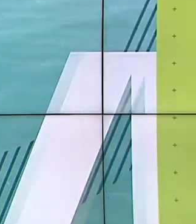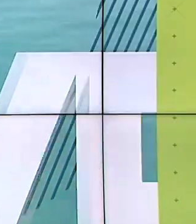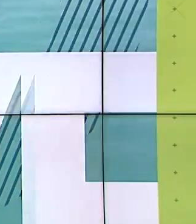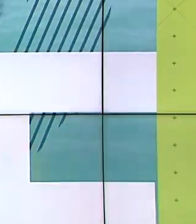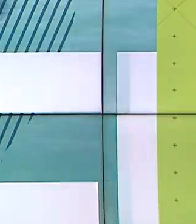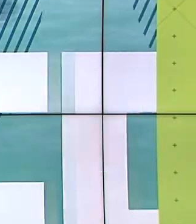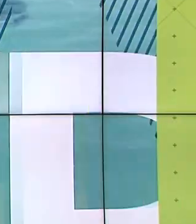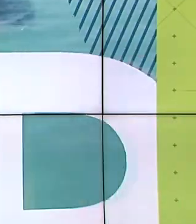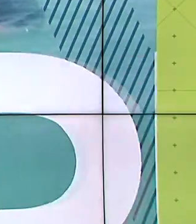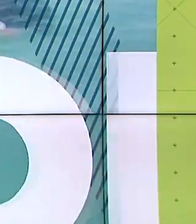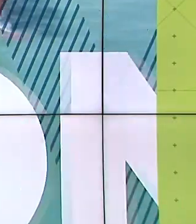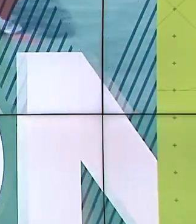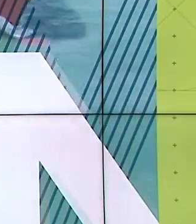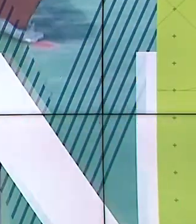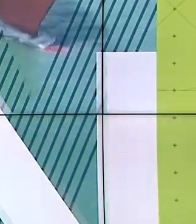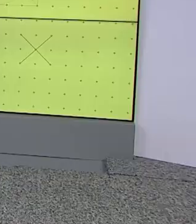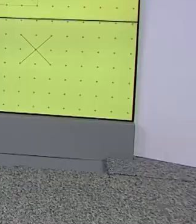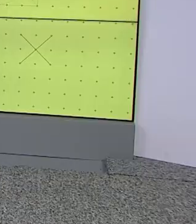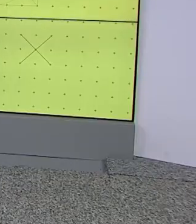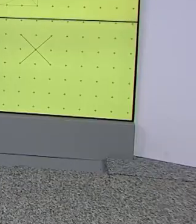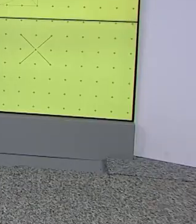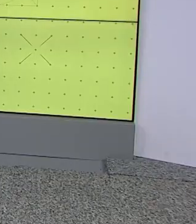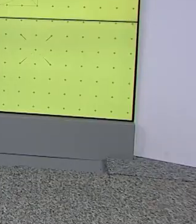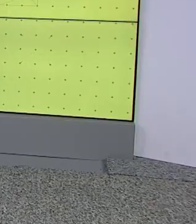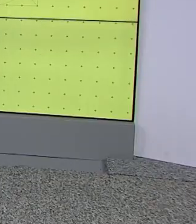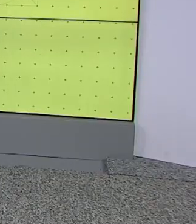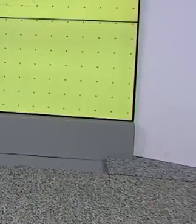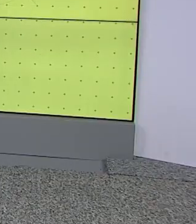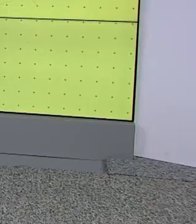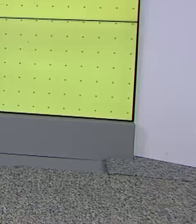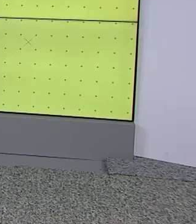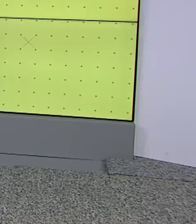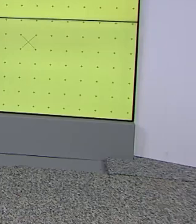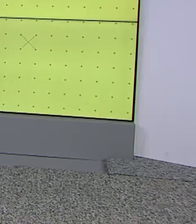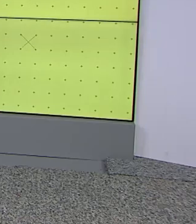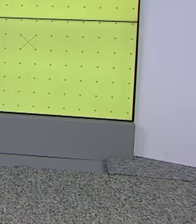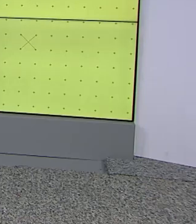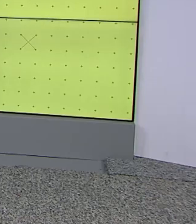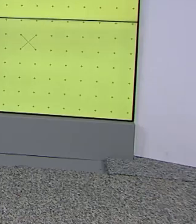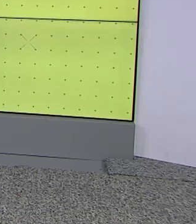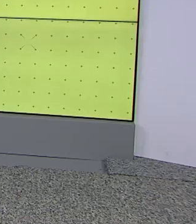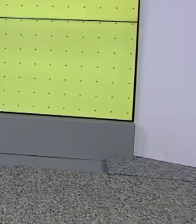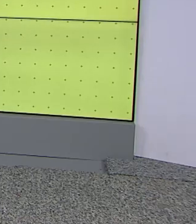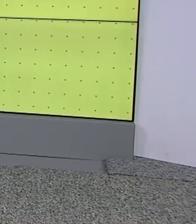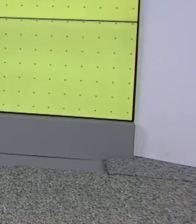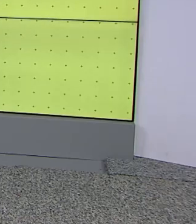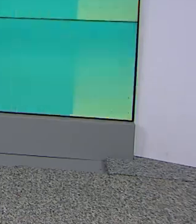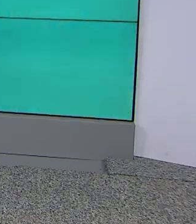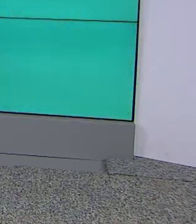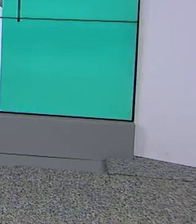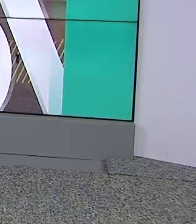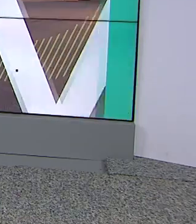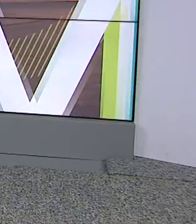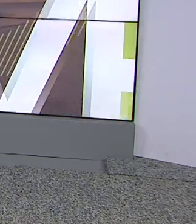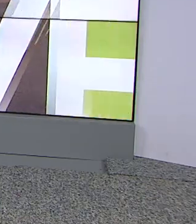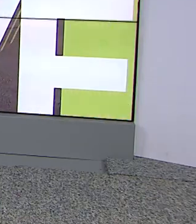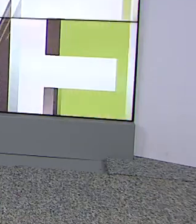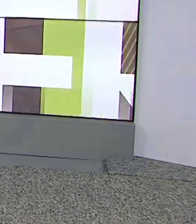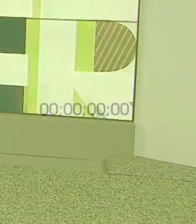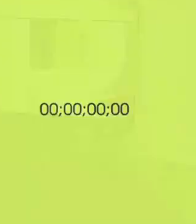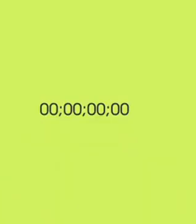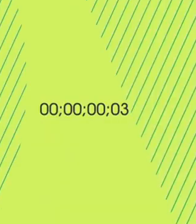protestante pentecostal do Brasil. E nós ficamos por aqui. Continue assistindo à programação da TV Brasil.